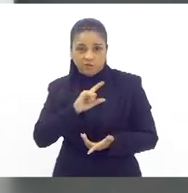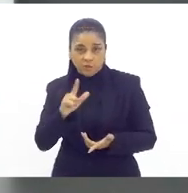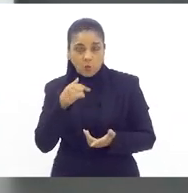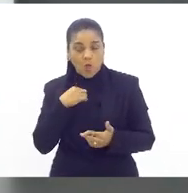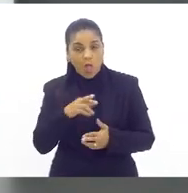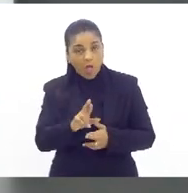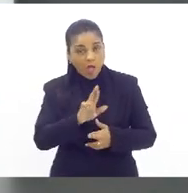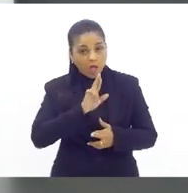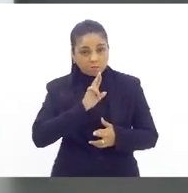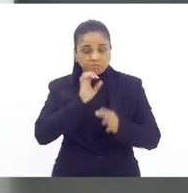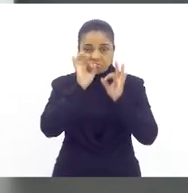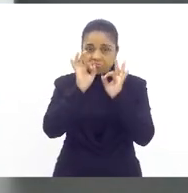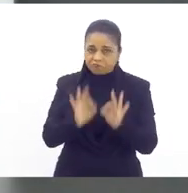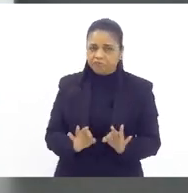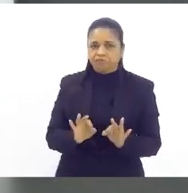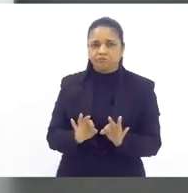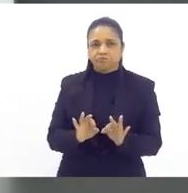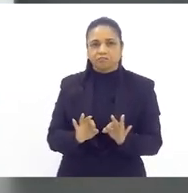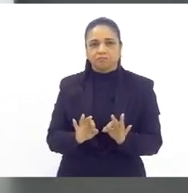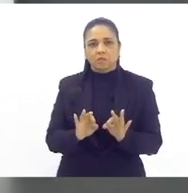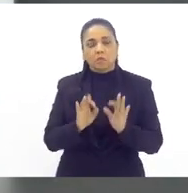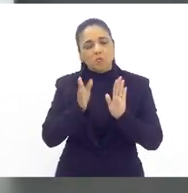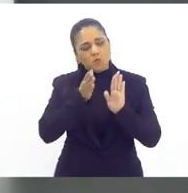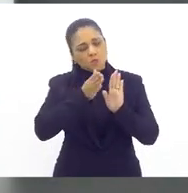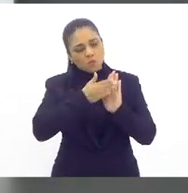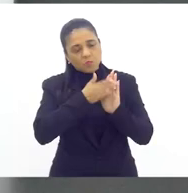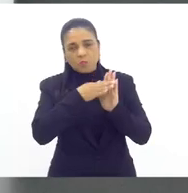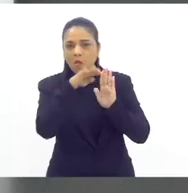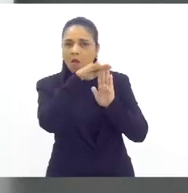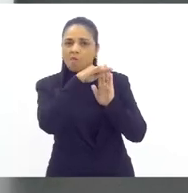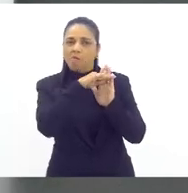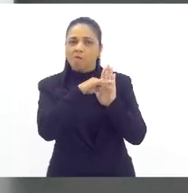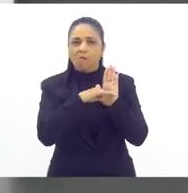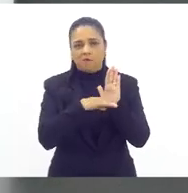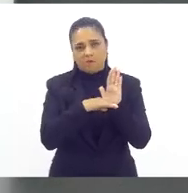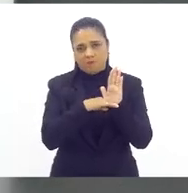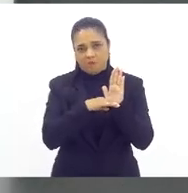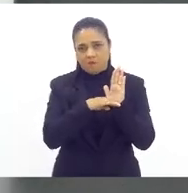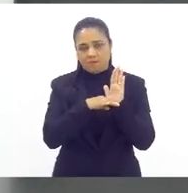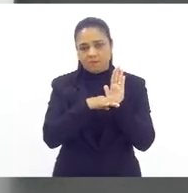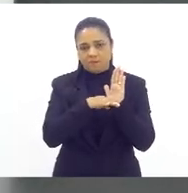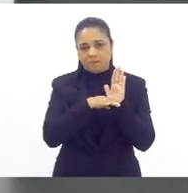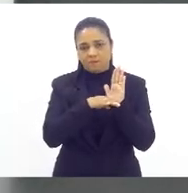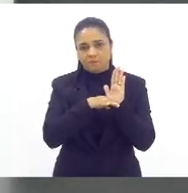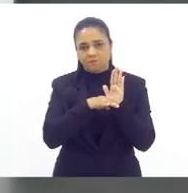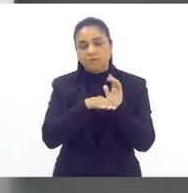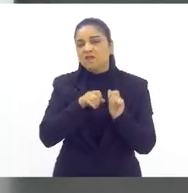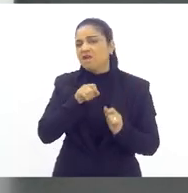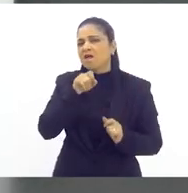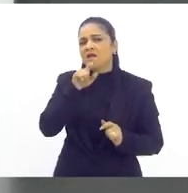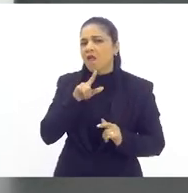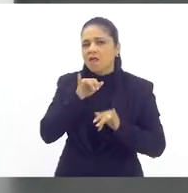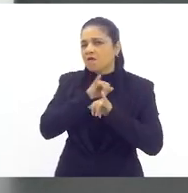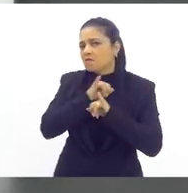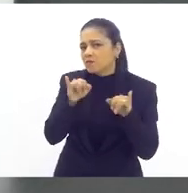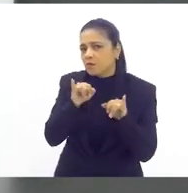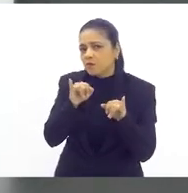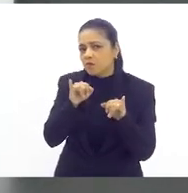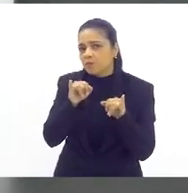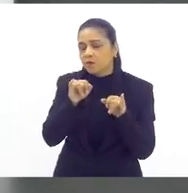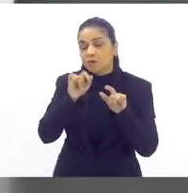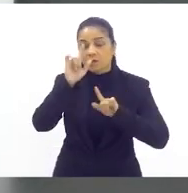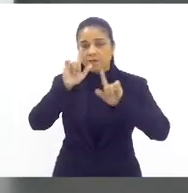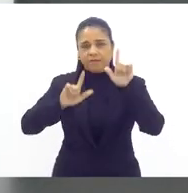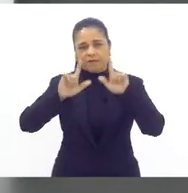efetivas ao cumprimento da nossa pauta tá é quem falou na